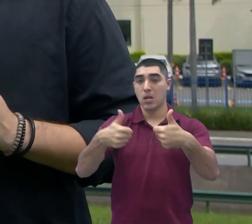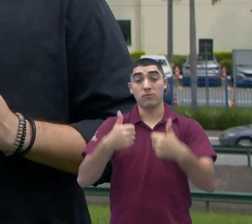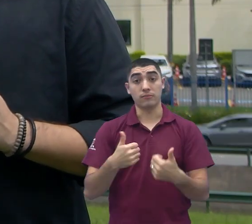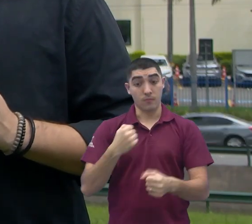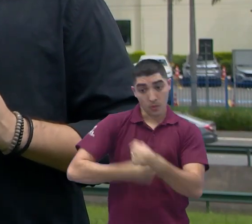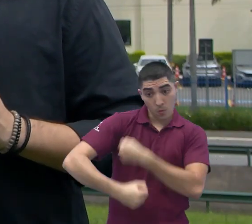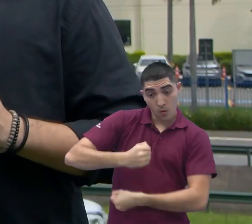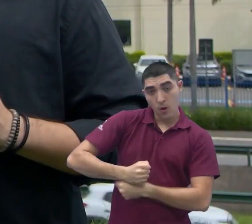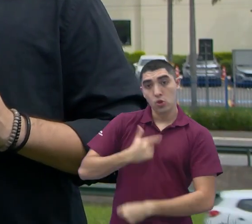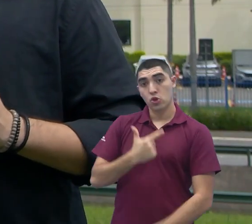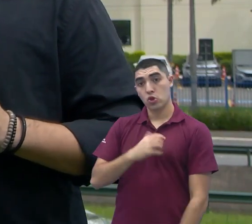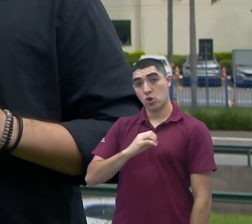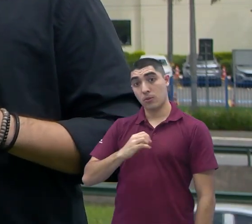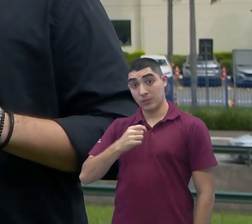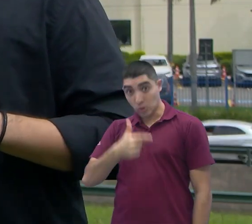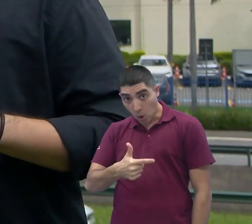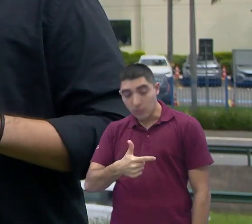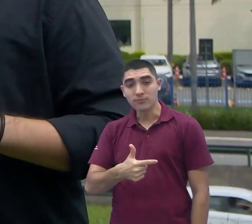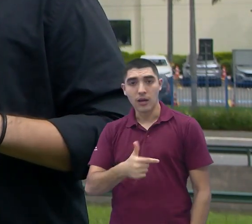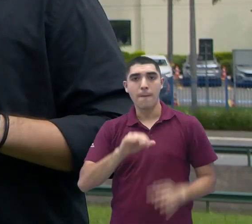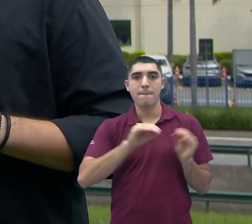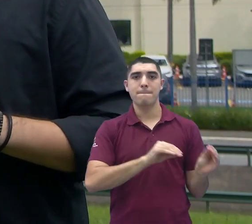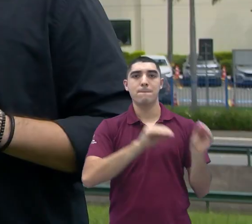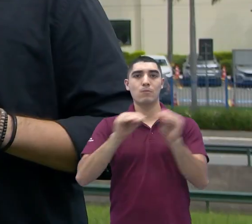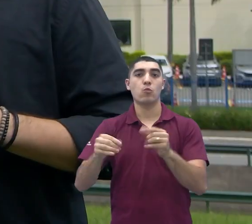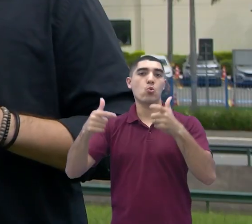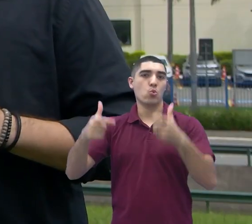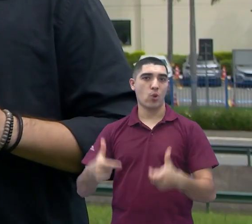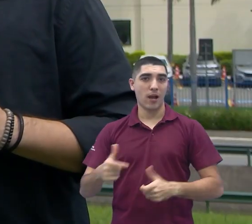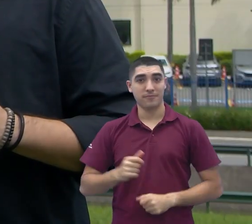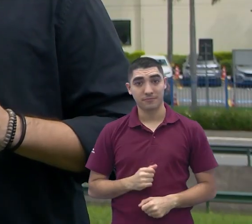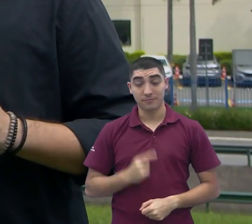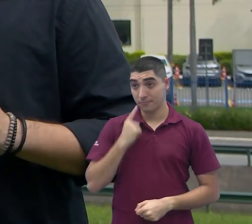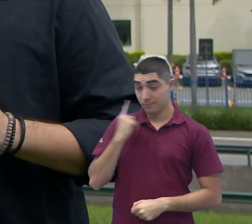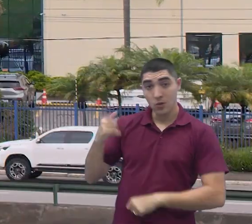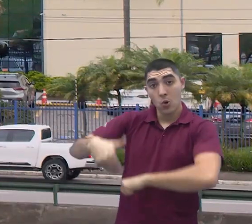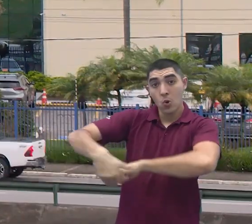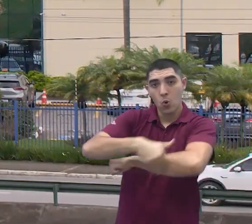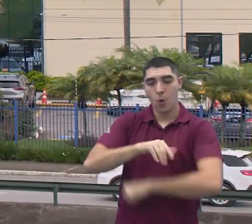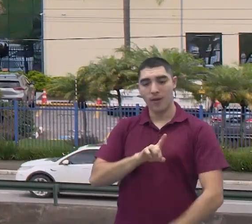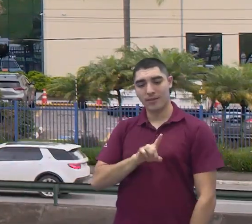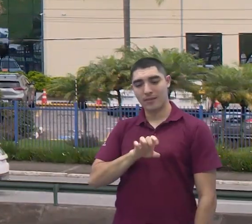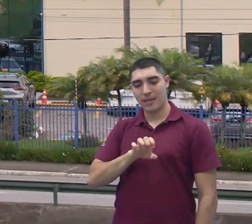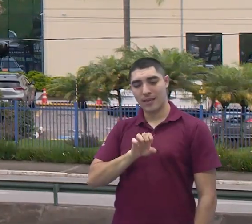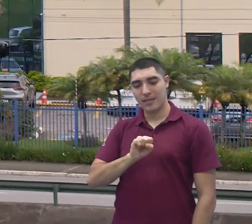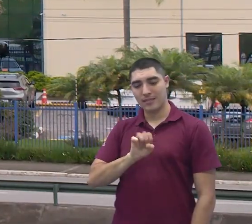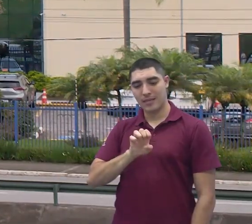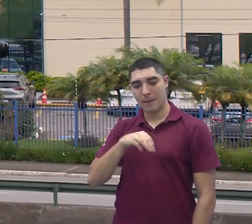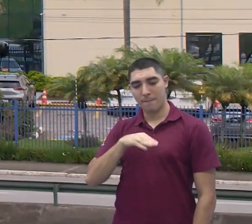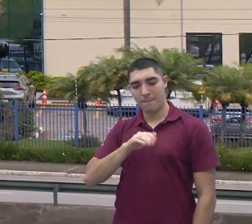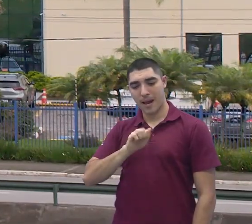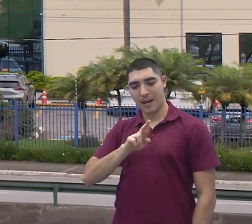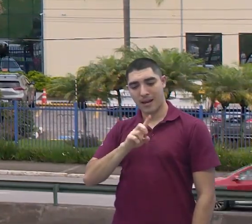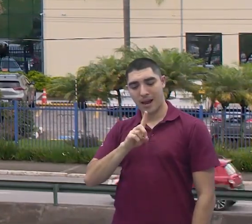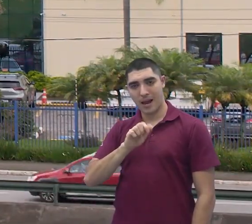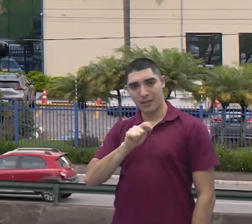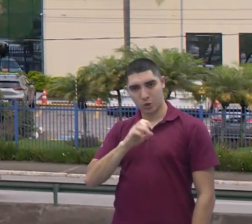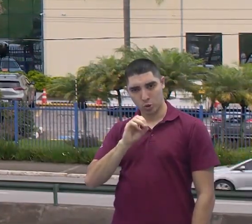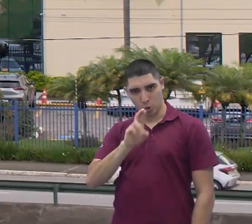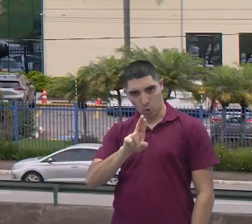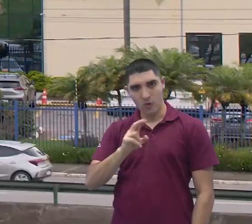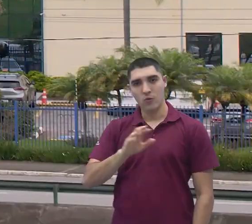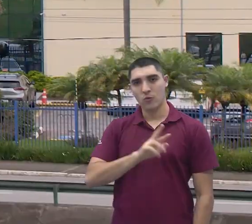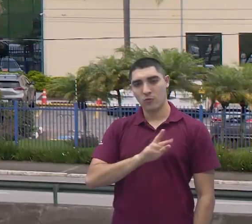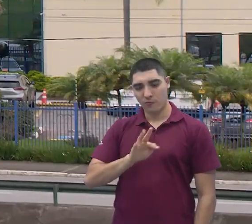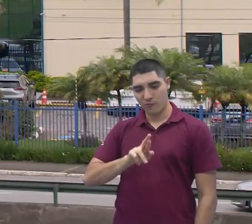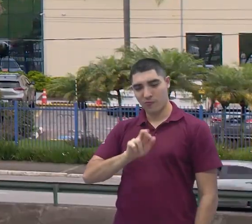população. Por isso, em 2002, a Câmara passou a ter um novo endereço. Rua Desembargador Francisco Murilo Pinto,